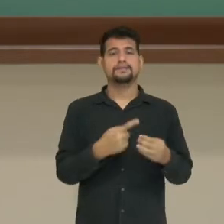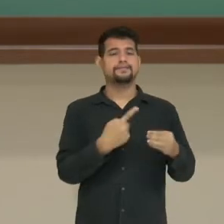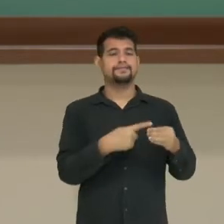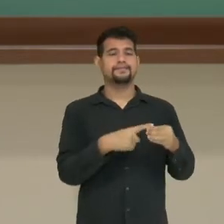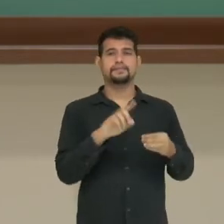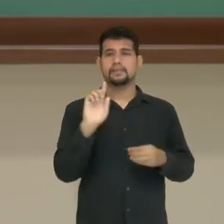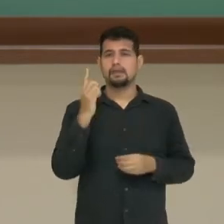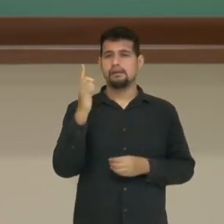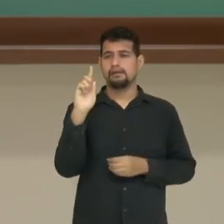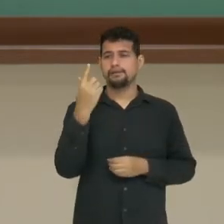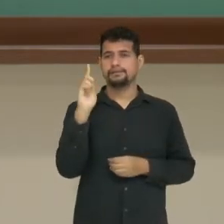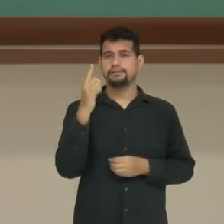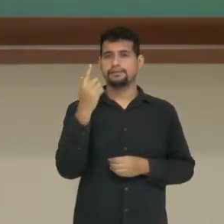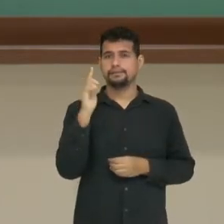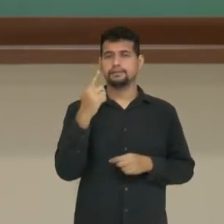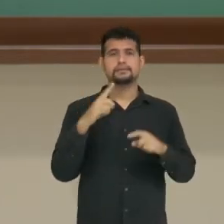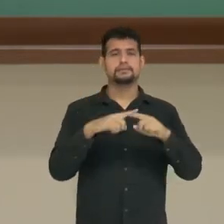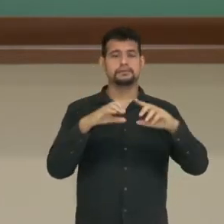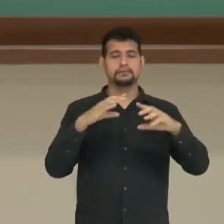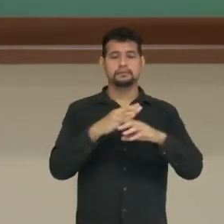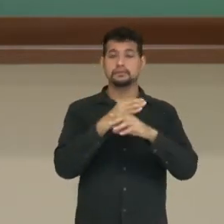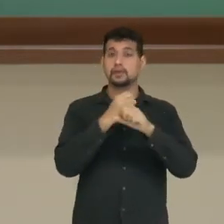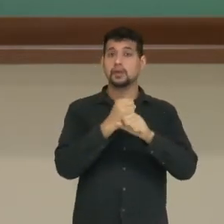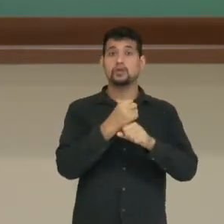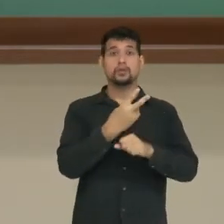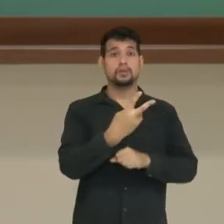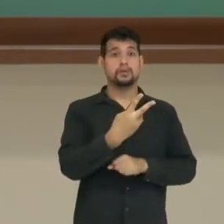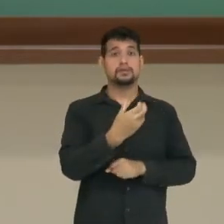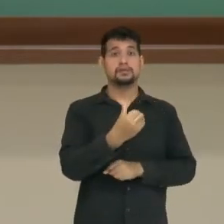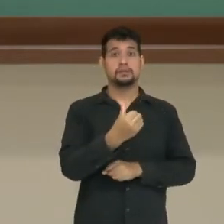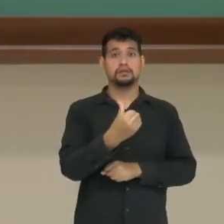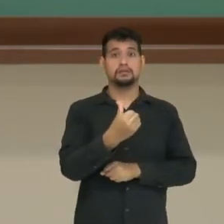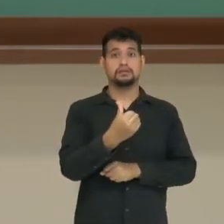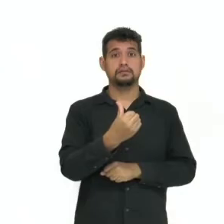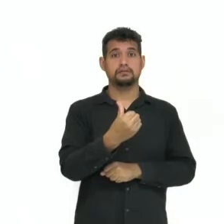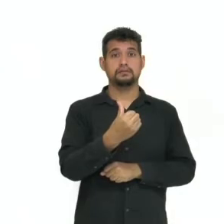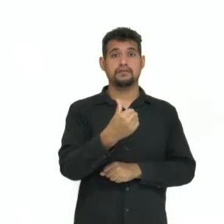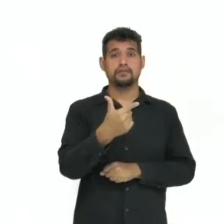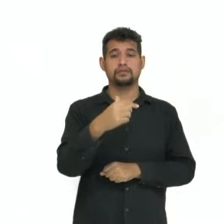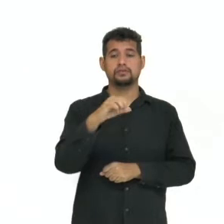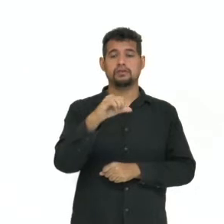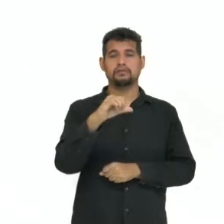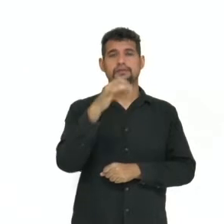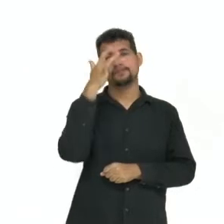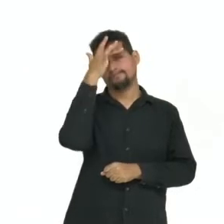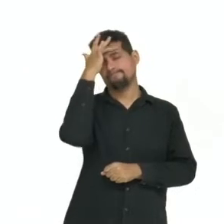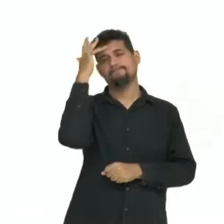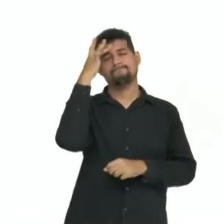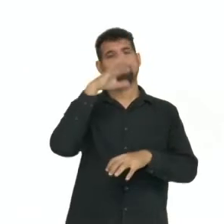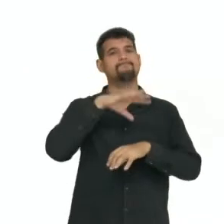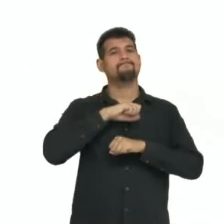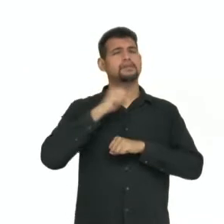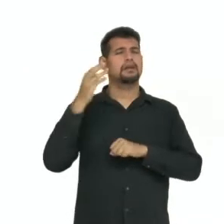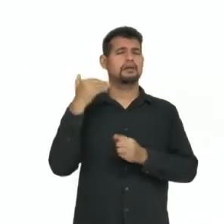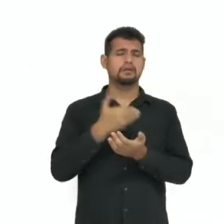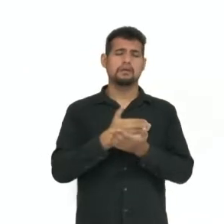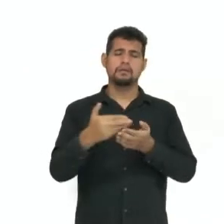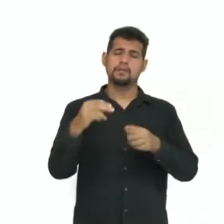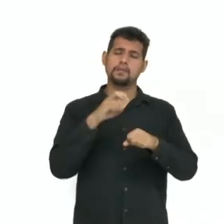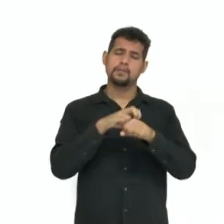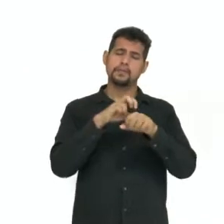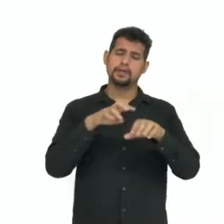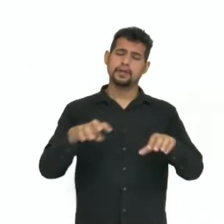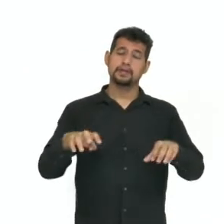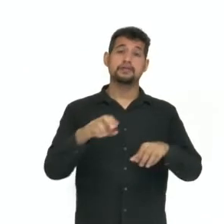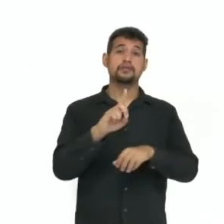goianos. A isso somam-se 2.620 novos casos. Ao todo, desde o começo da pandemia,